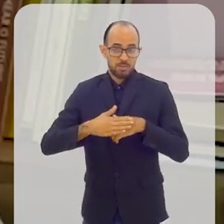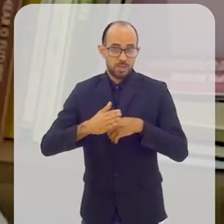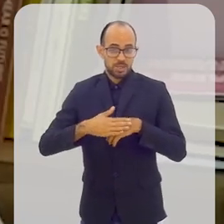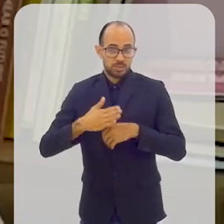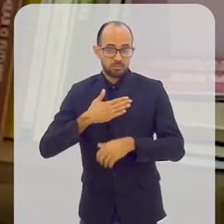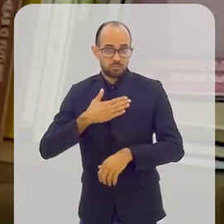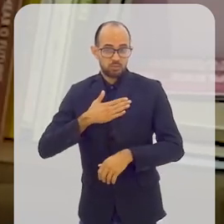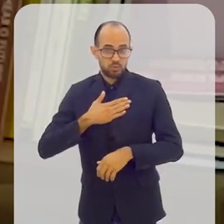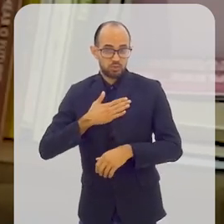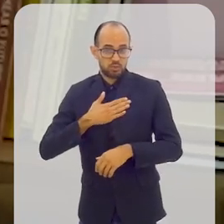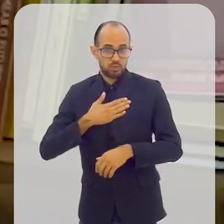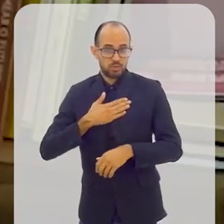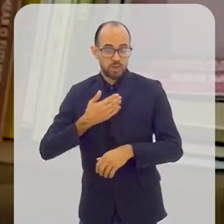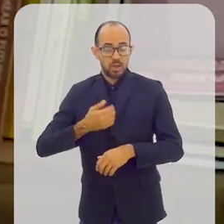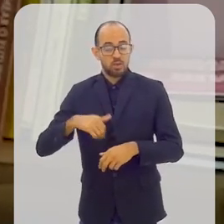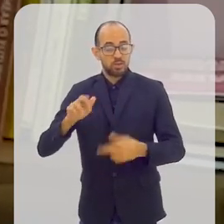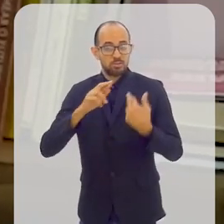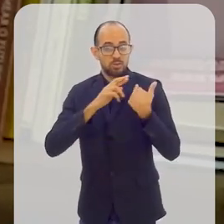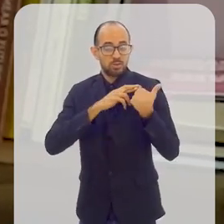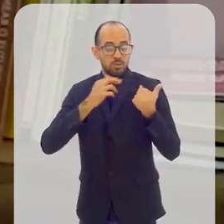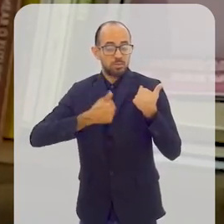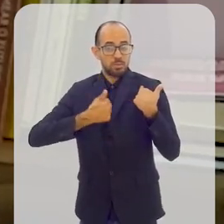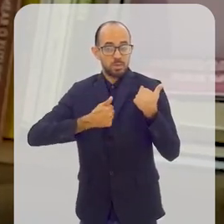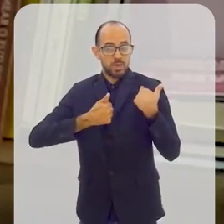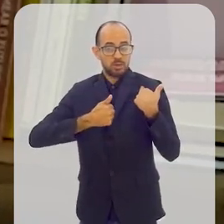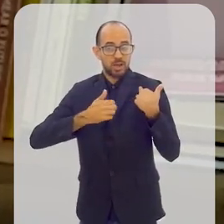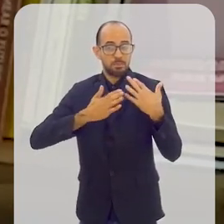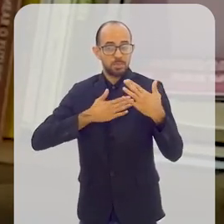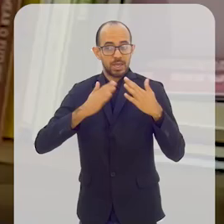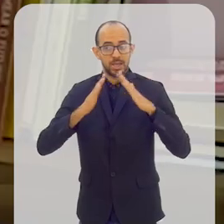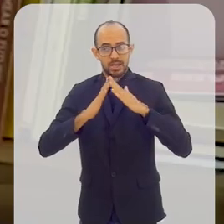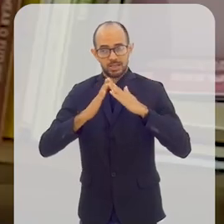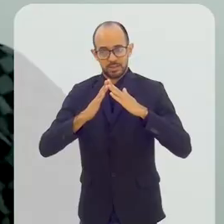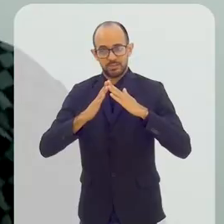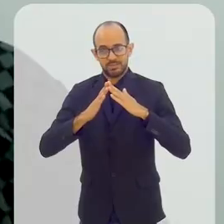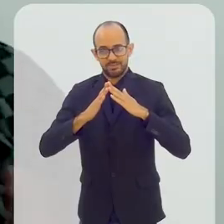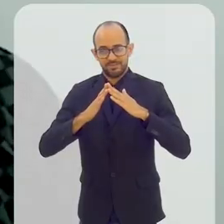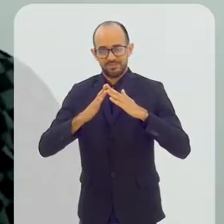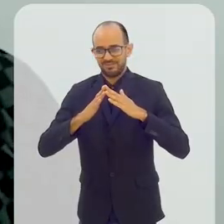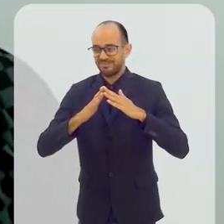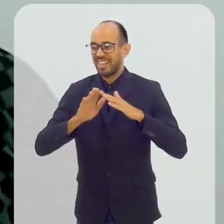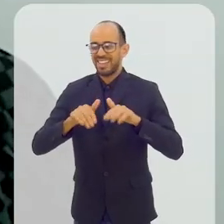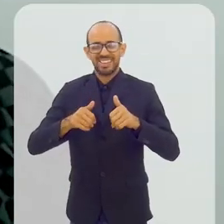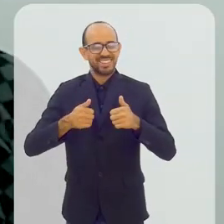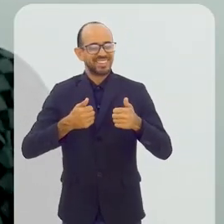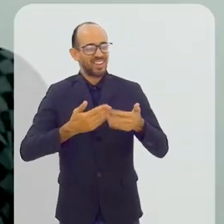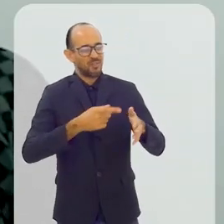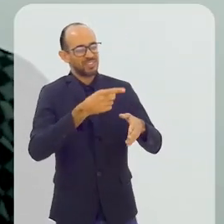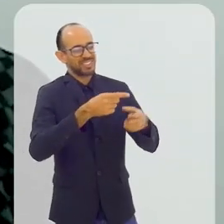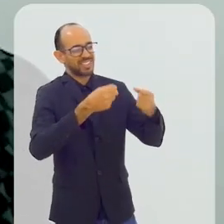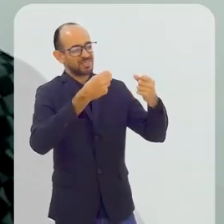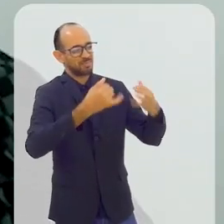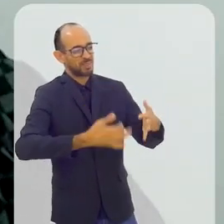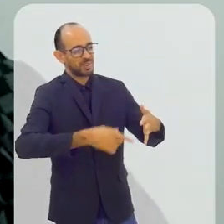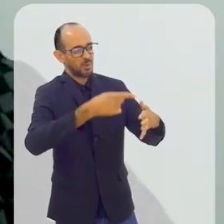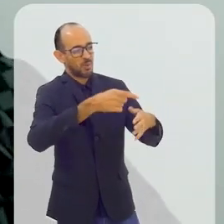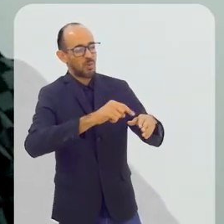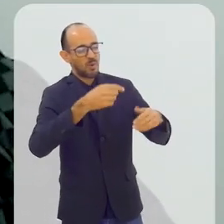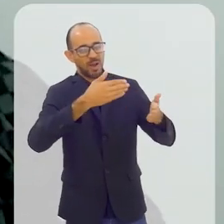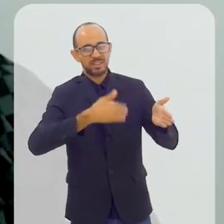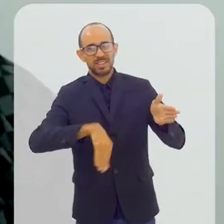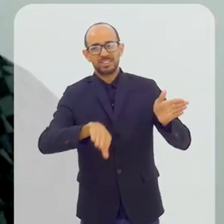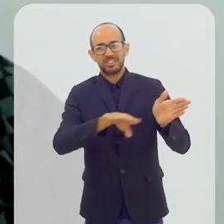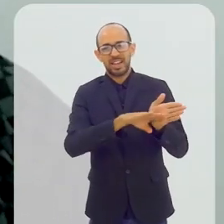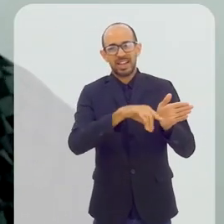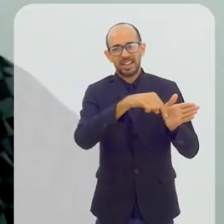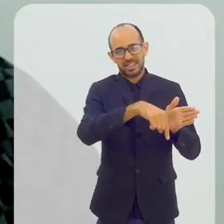porque a responsabilidade primeira é minha, que está na minha casa, eu que escolhi. Você descreveu aí o início, a chegada